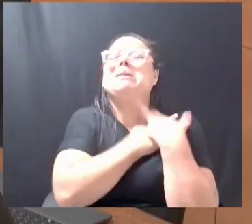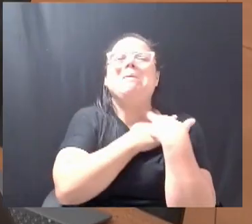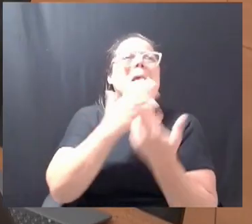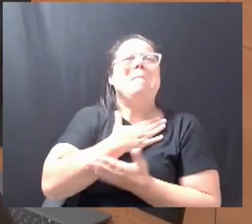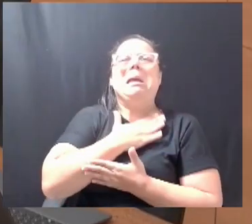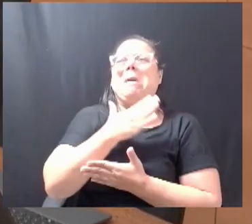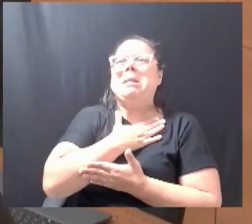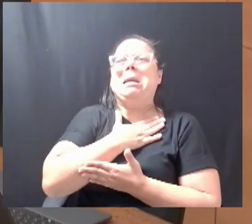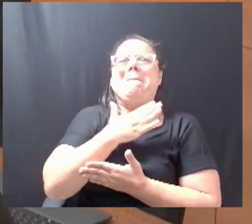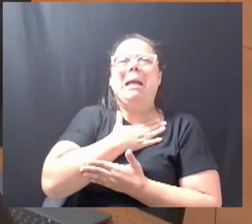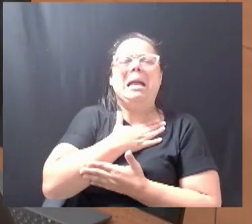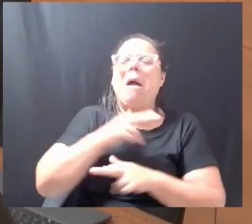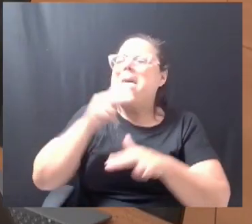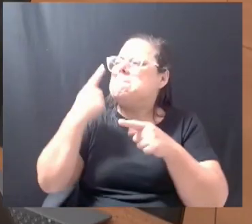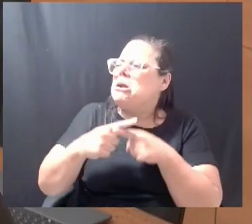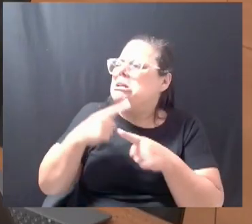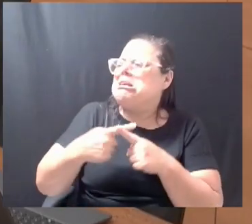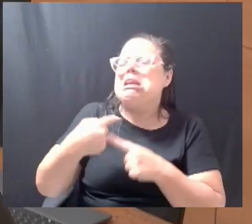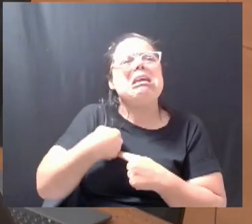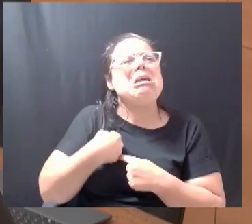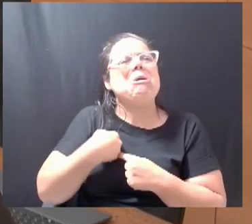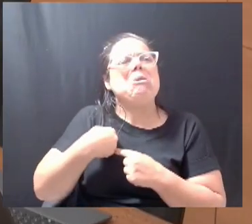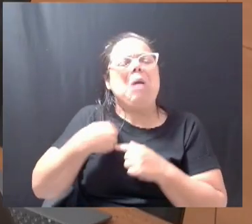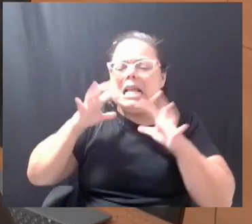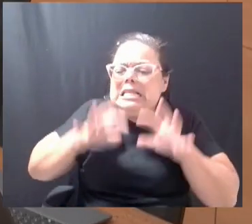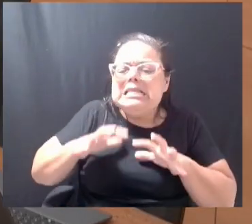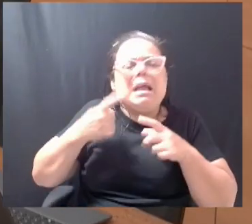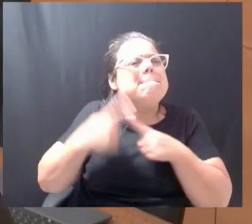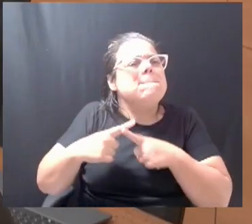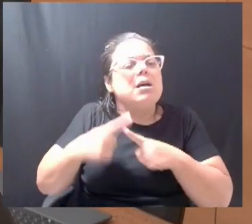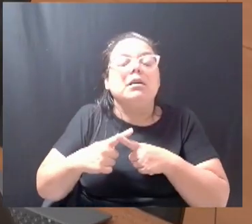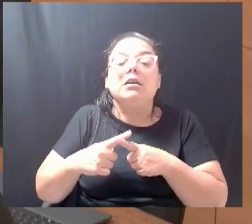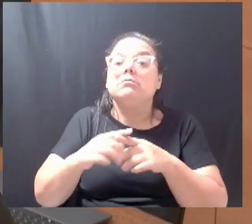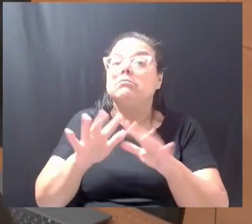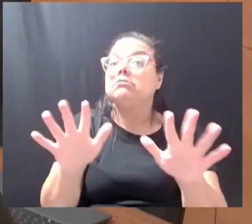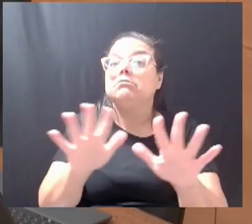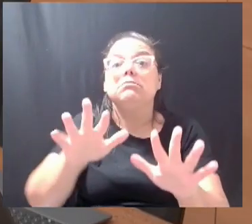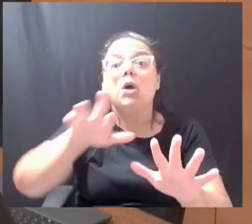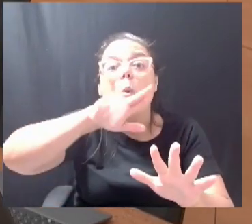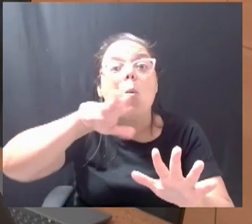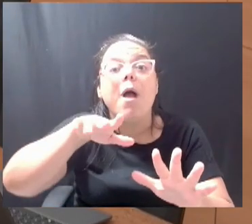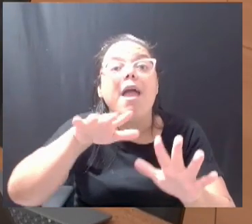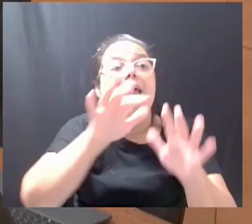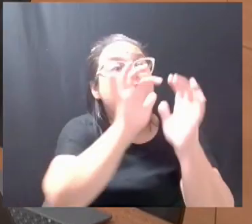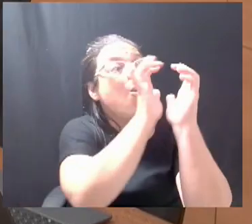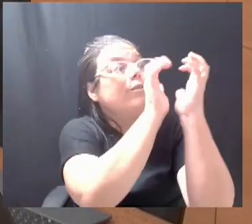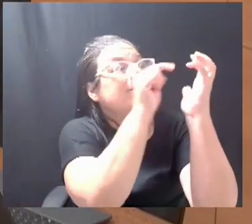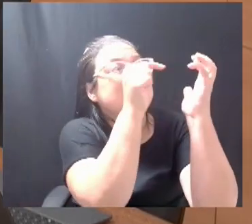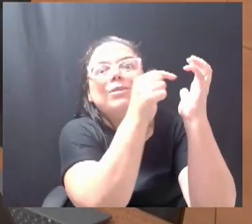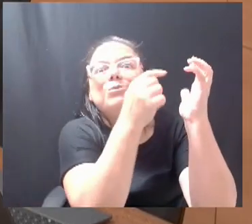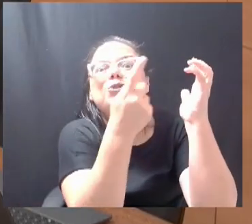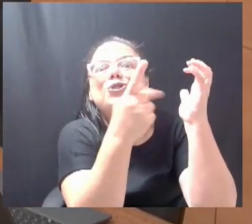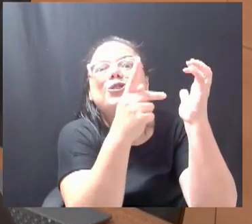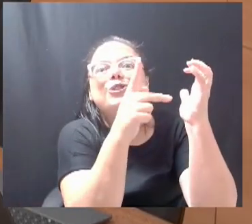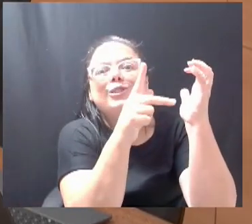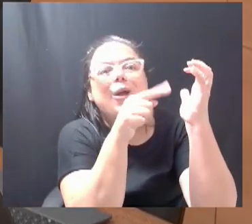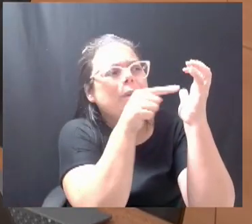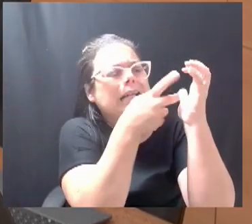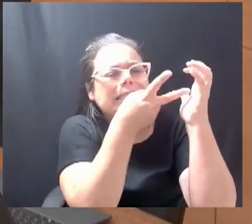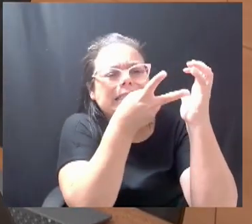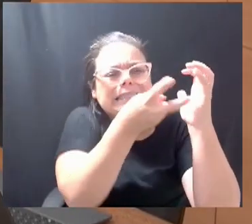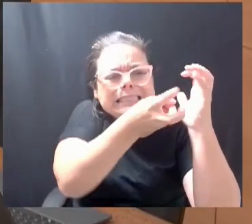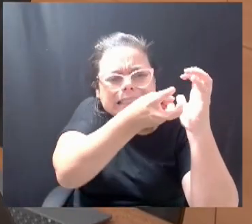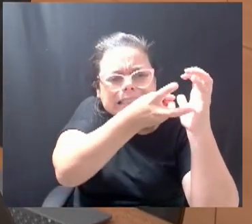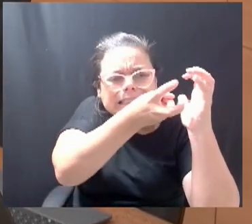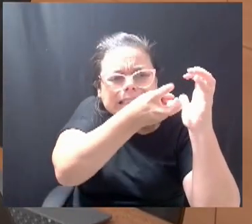eu tô assim? O que está acontecendo? Enquanto, na verdade, é o seu cérebro que está falando assim, olha, eu estou prestando atenção em muita coisa desde as 5 da manhã.